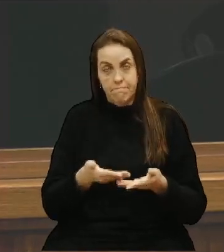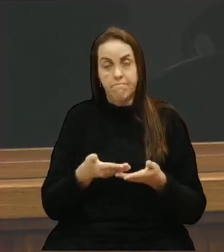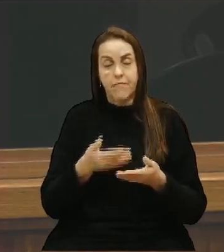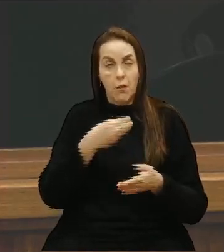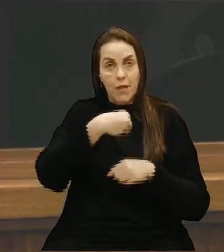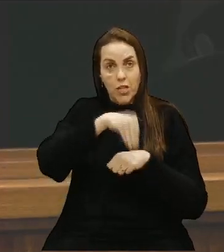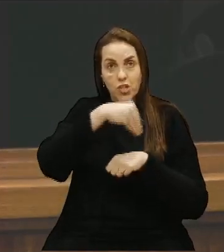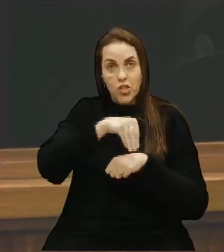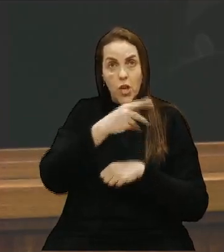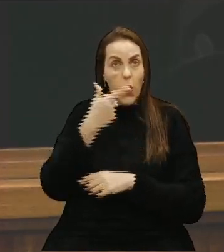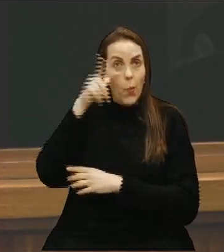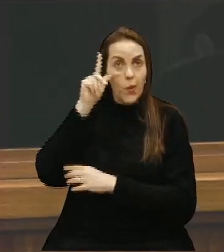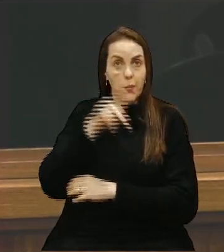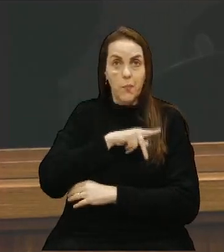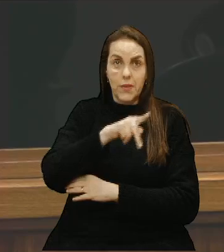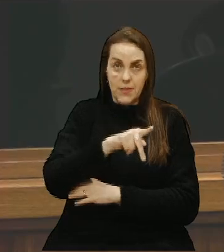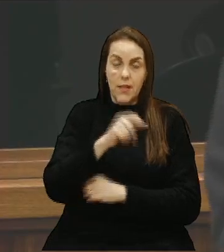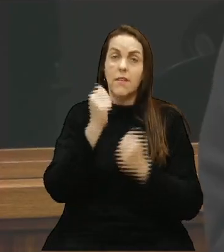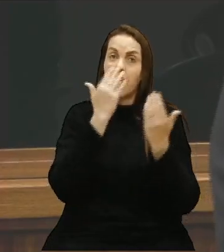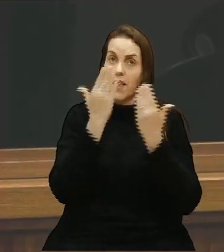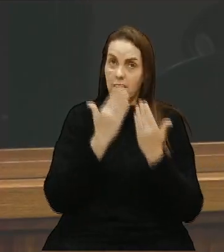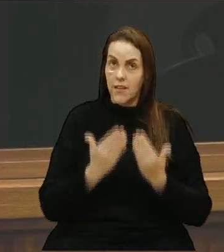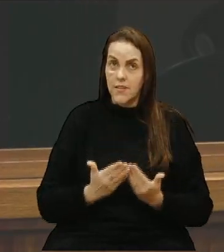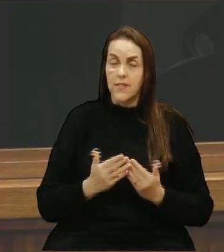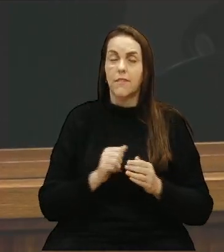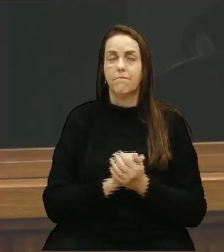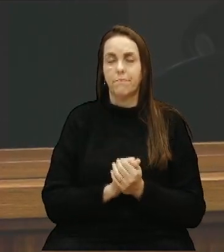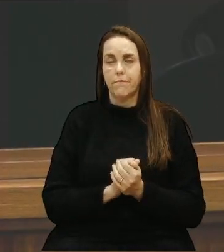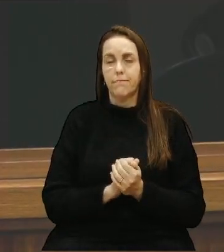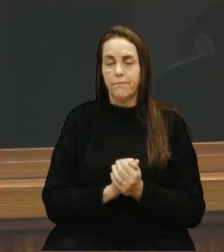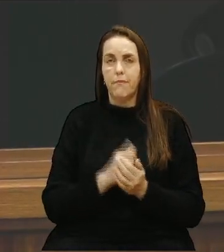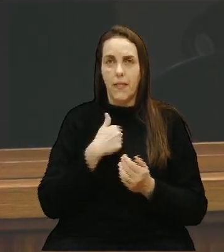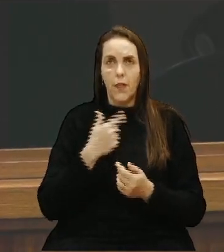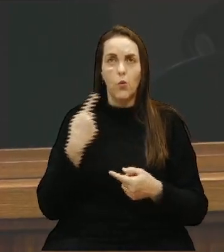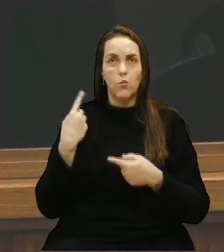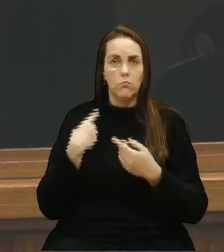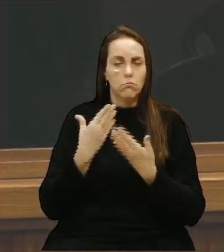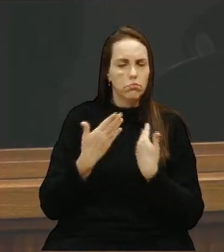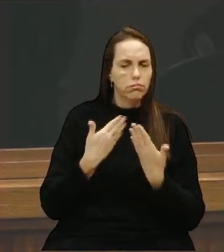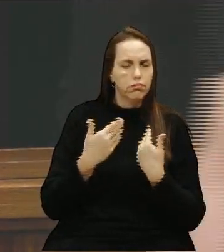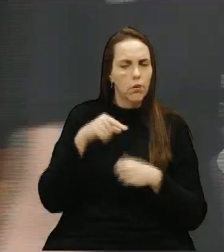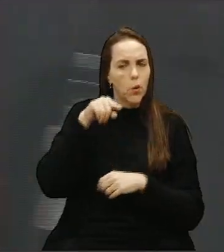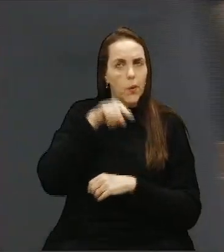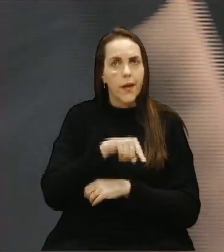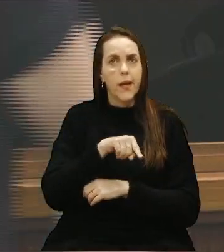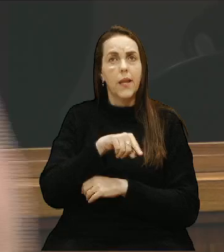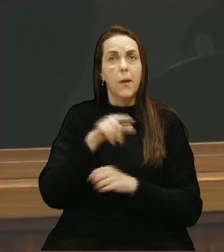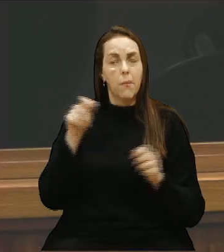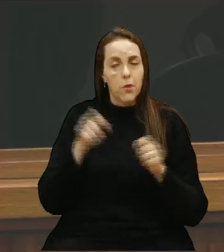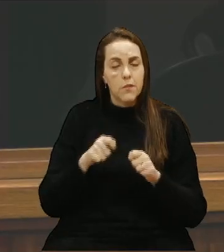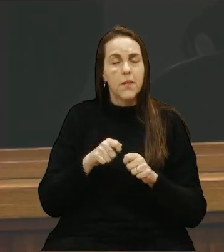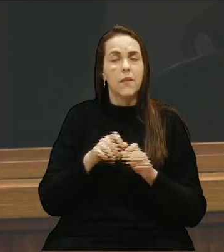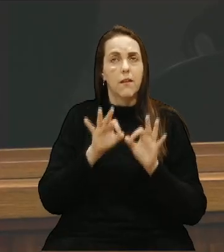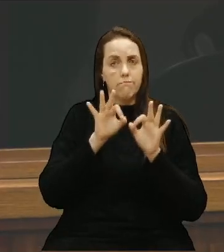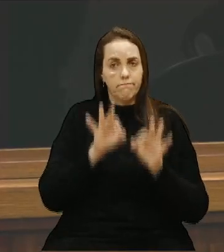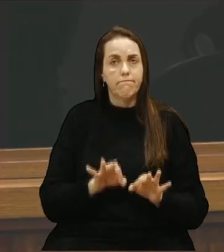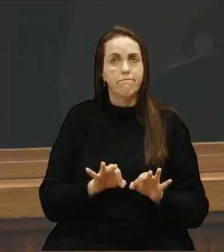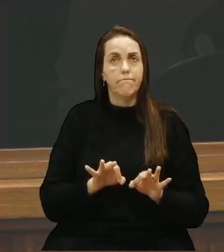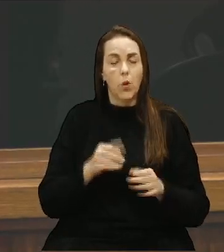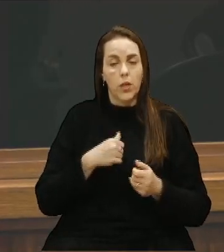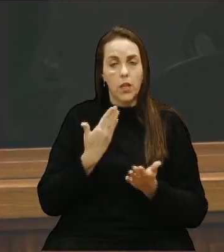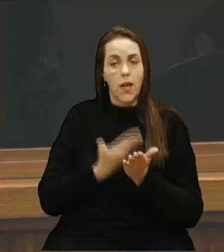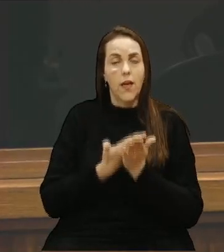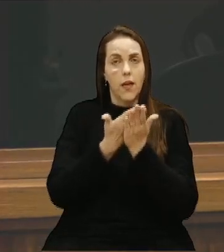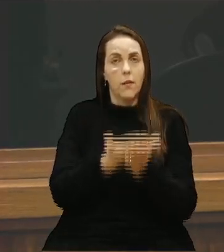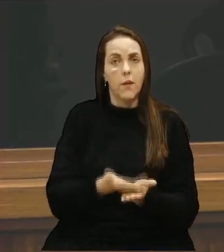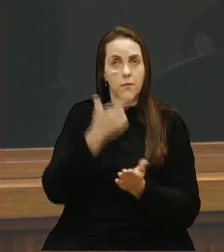ontem para o presidente, ele disse que vai analisar, então estou no diálogo com ele para que a gente possa materializar, né, o que nós encaminhamos